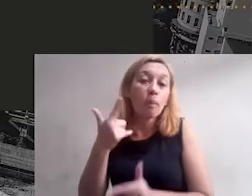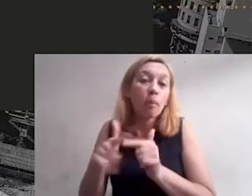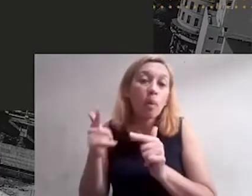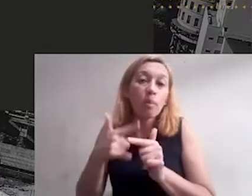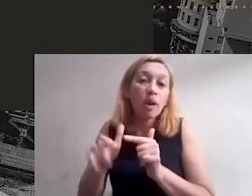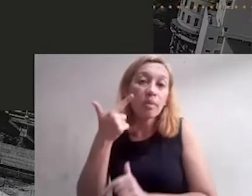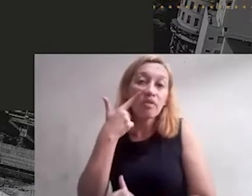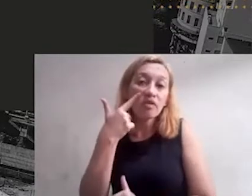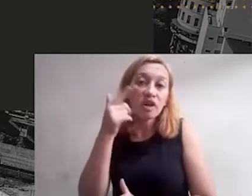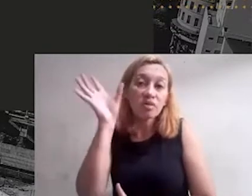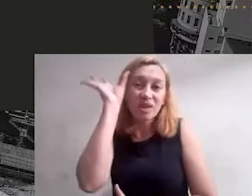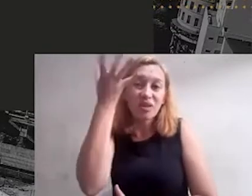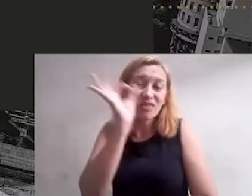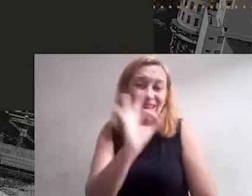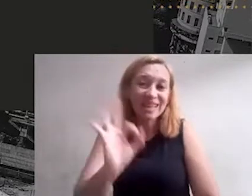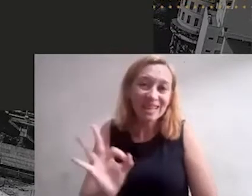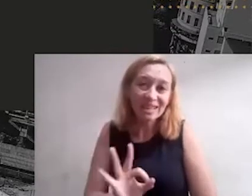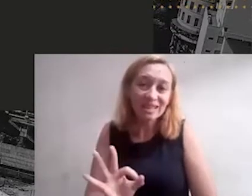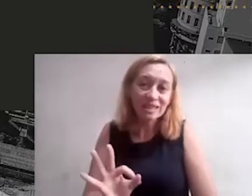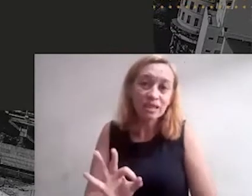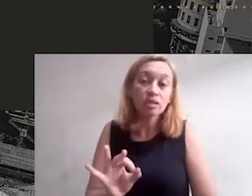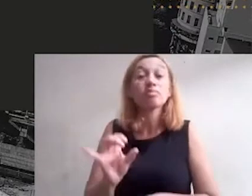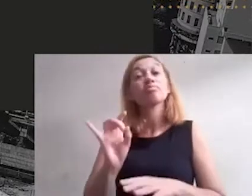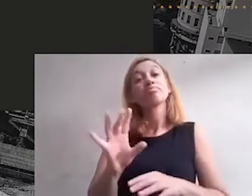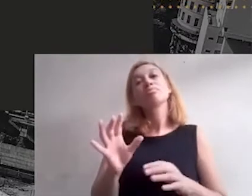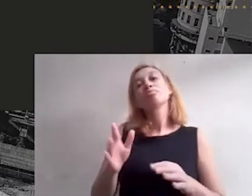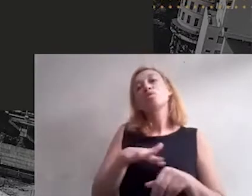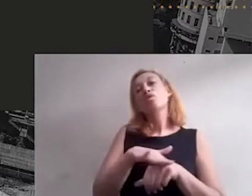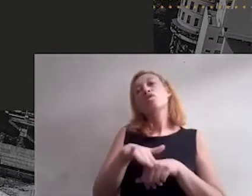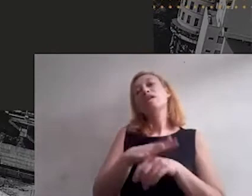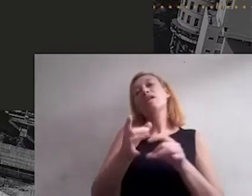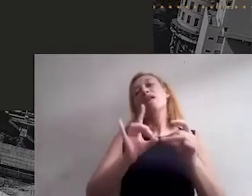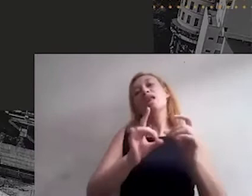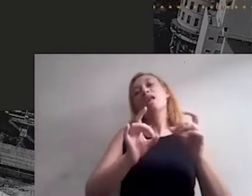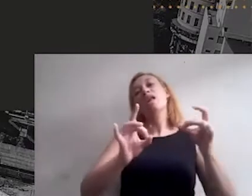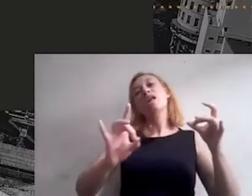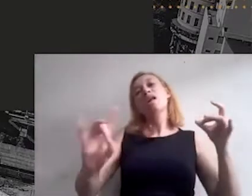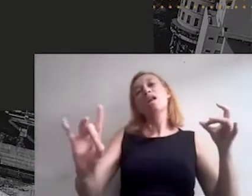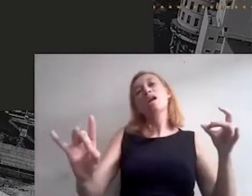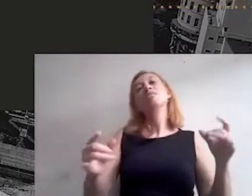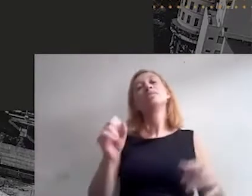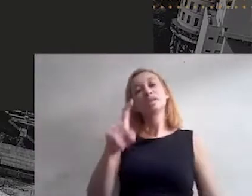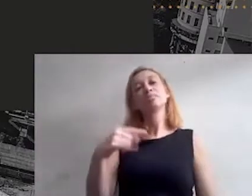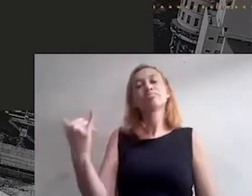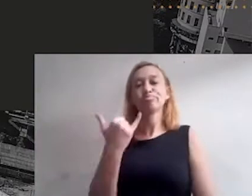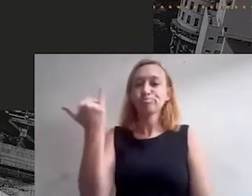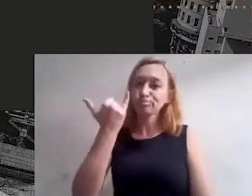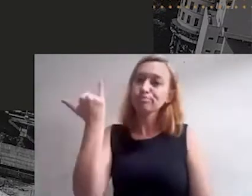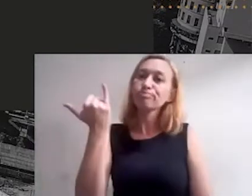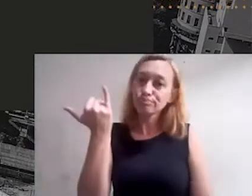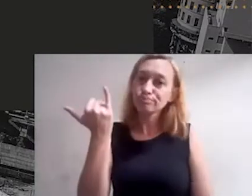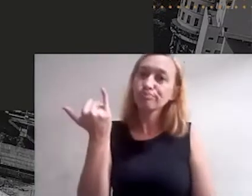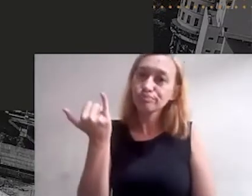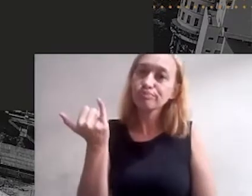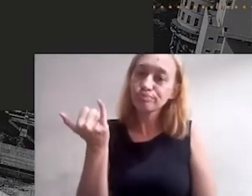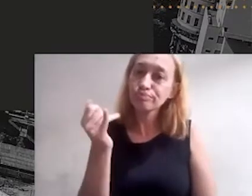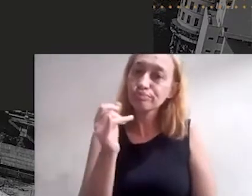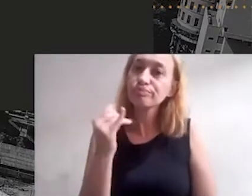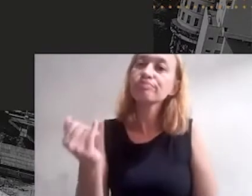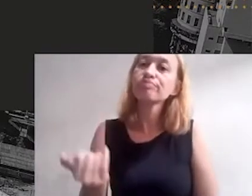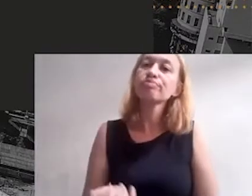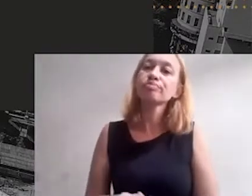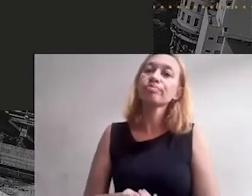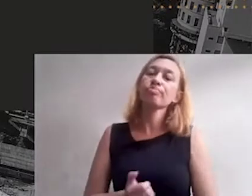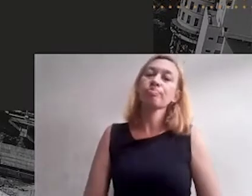soluções. Mas essa é uma conversa comprida, mas acho super importante, é essencial. Isso foi uma das razões